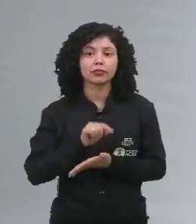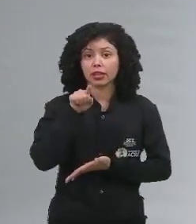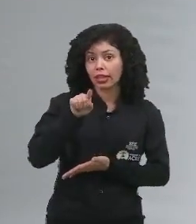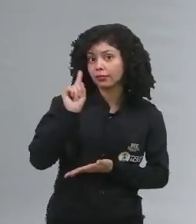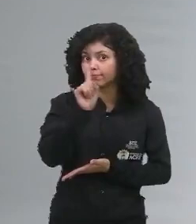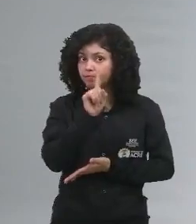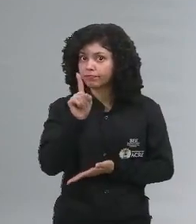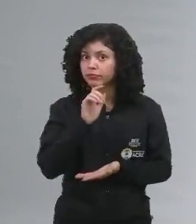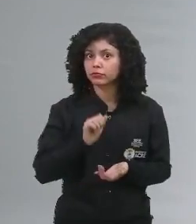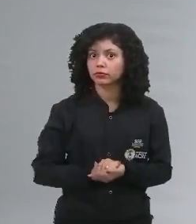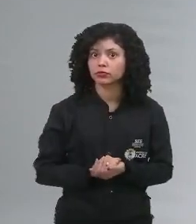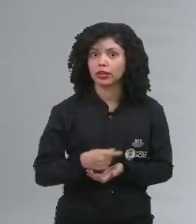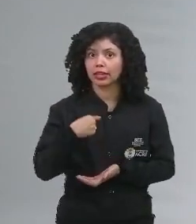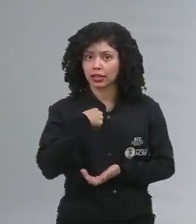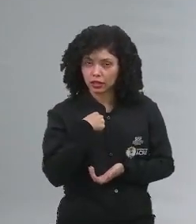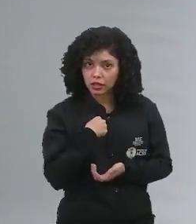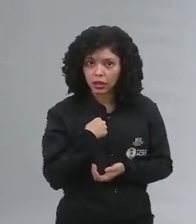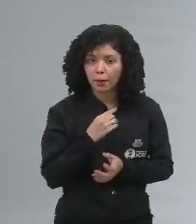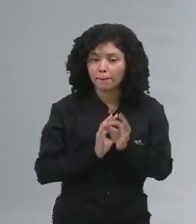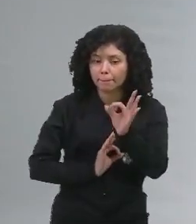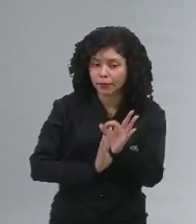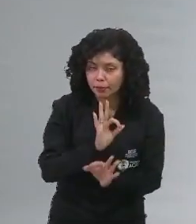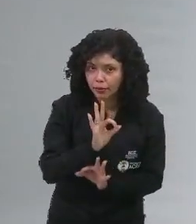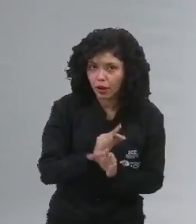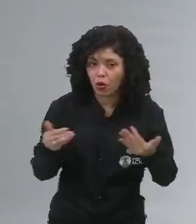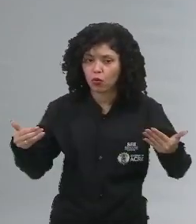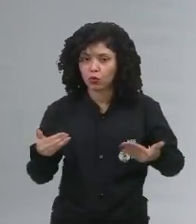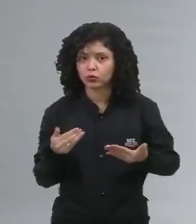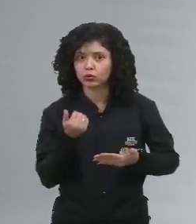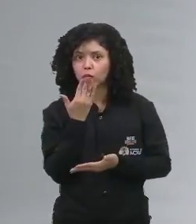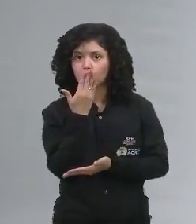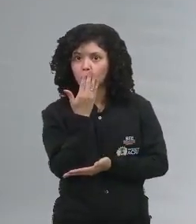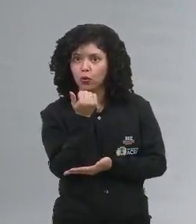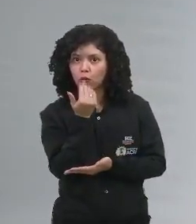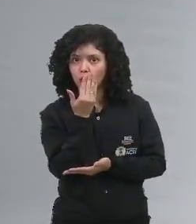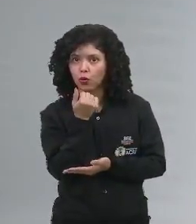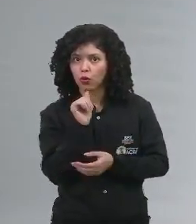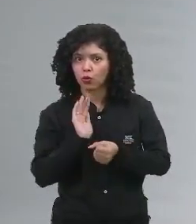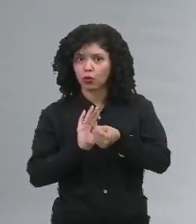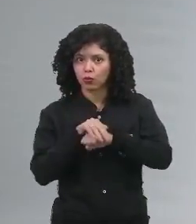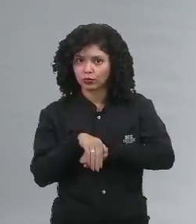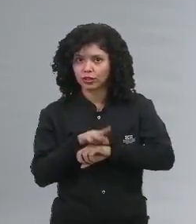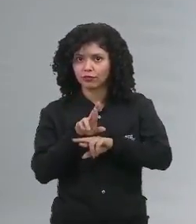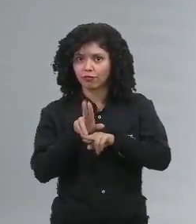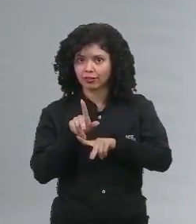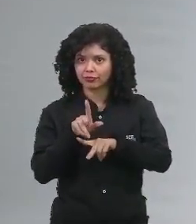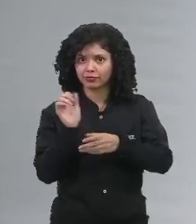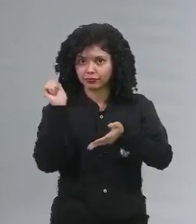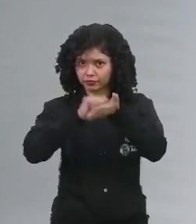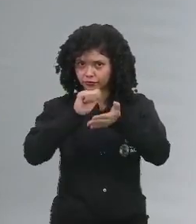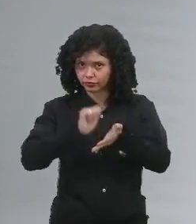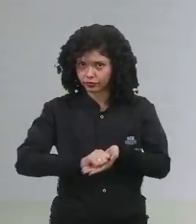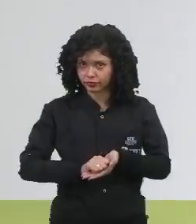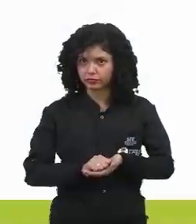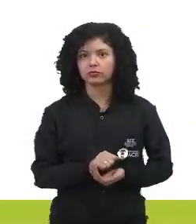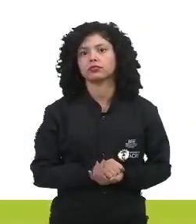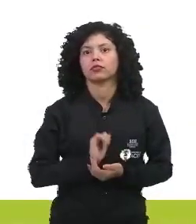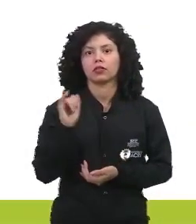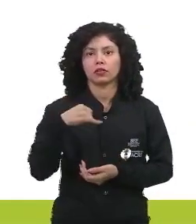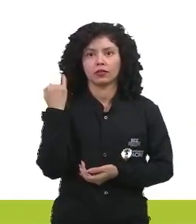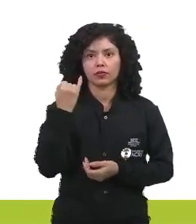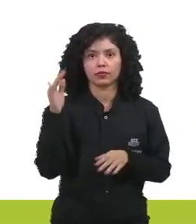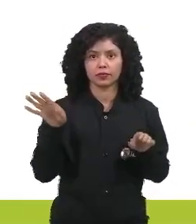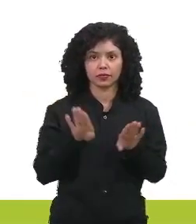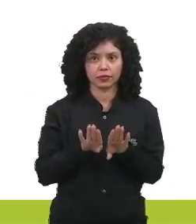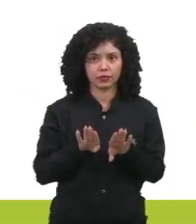não, eles dizem estou a preparar o jantar. É uma diferença na sintaxe. Outra coisa importante também é que nós